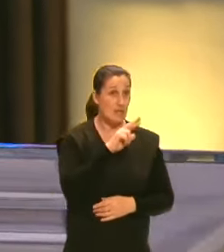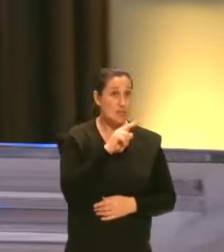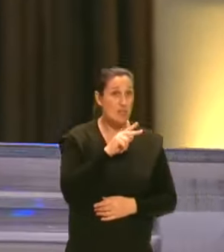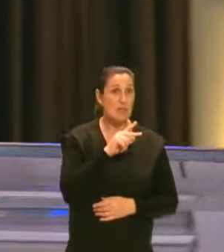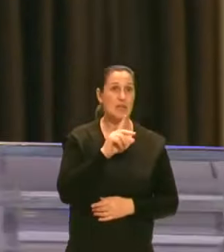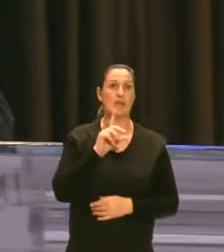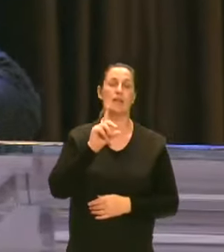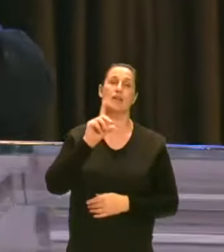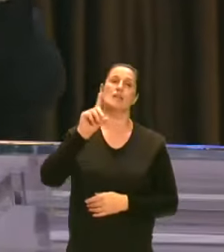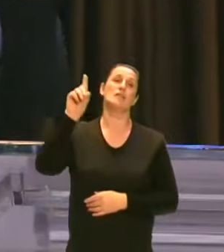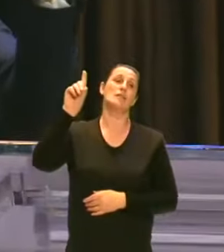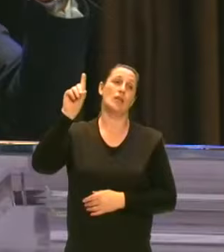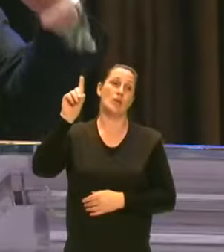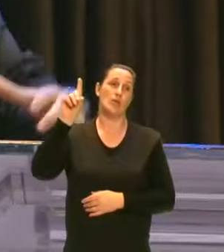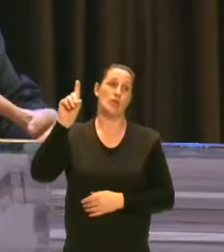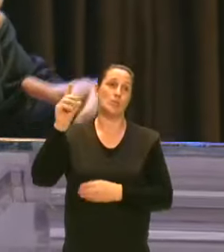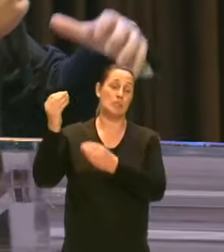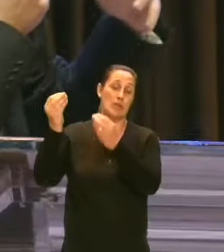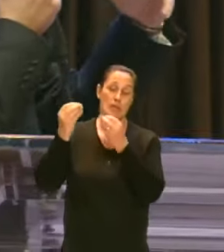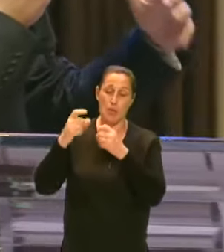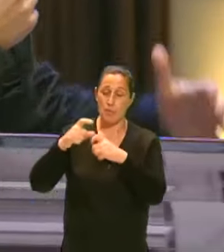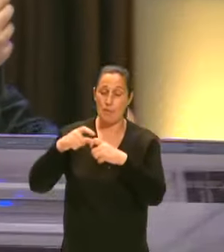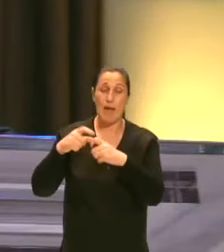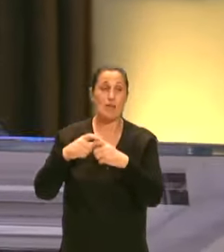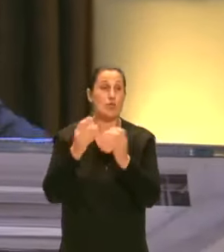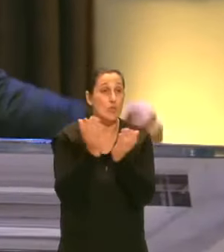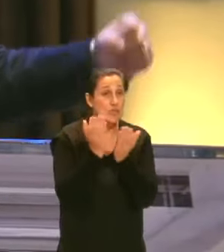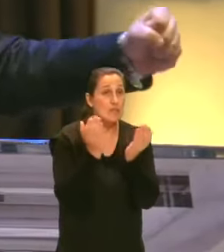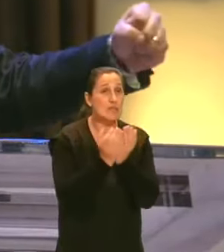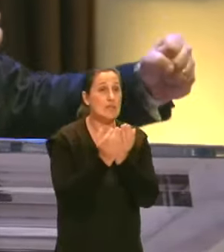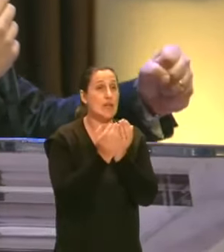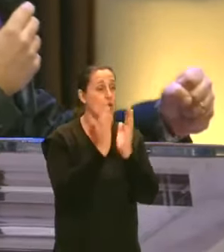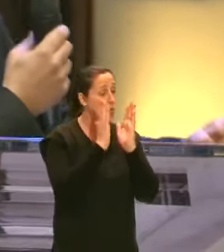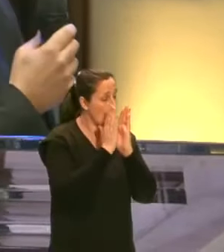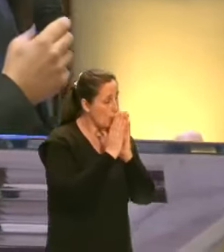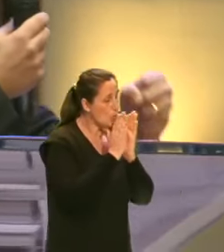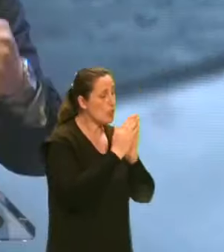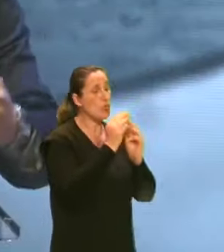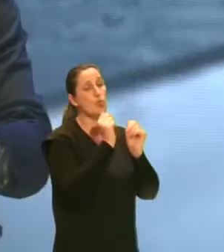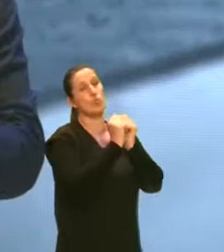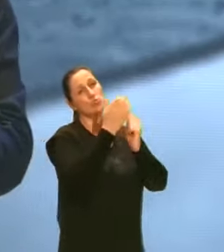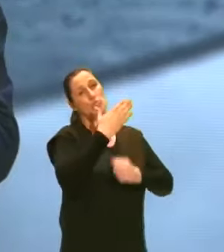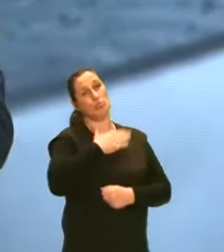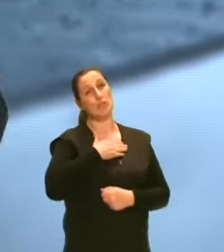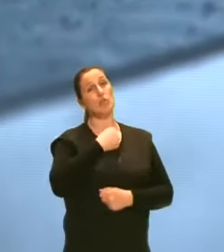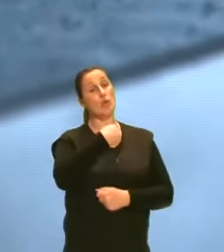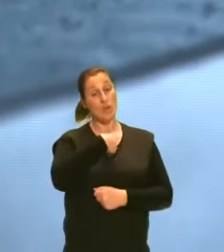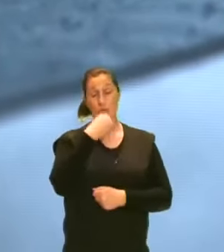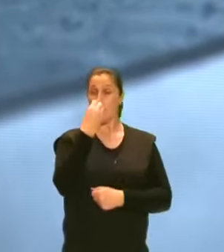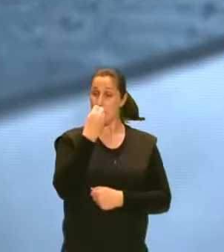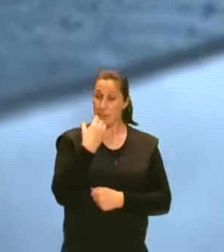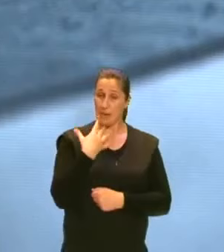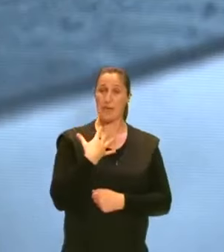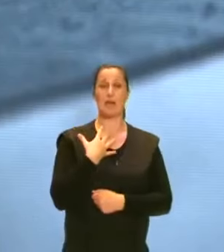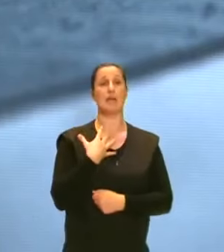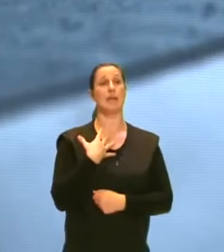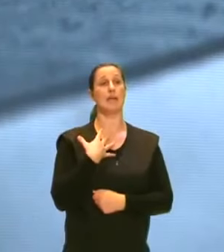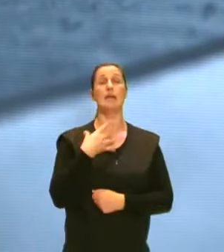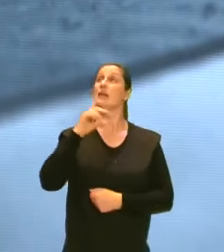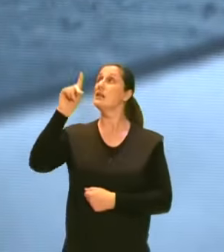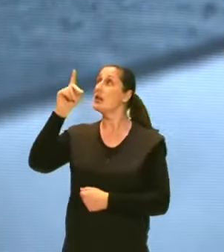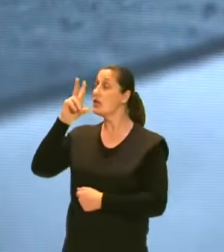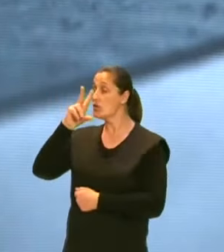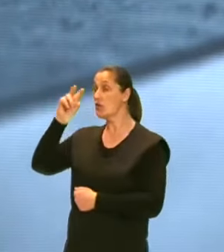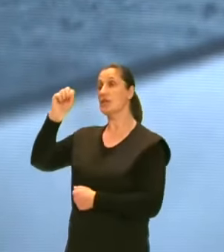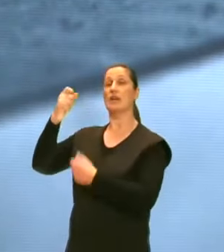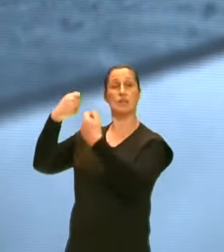que ele tinha feito melhor, ele me deu uma palavra, ele orou comigo, e eu não caí, eu estou bem, pastor, eu tenho sido fortalecido por